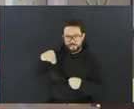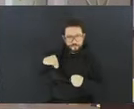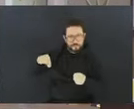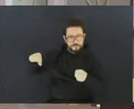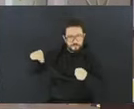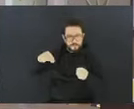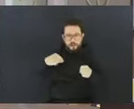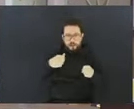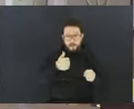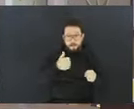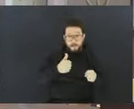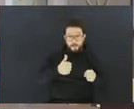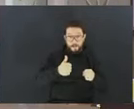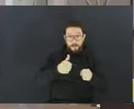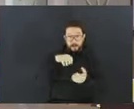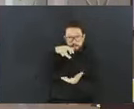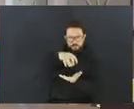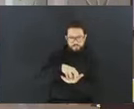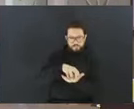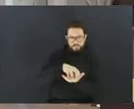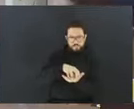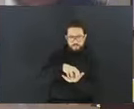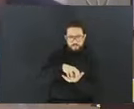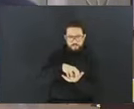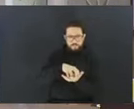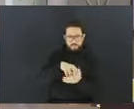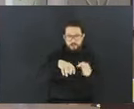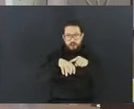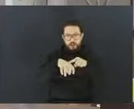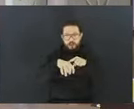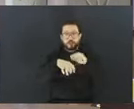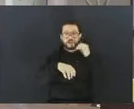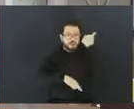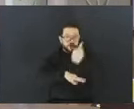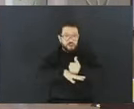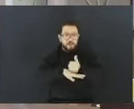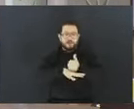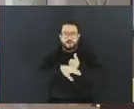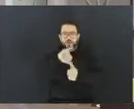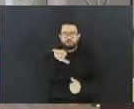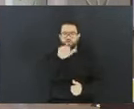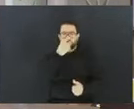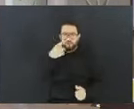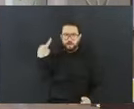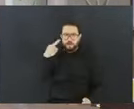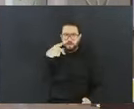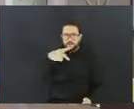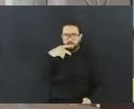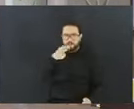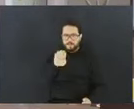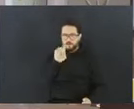comandada hoje pelo capitão João Pedro. Né? Durante a pandemia, o ano passado, né?